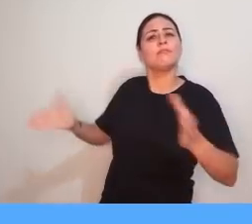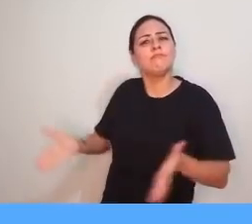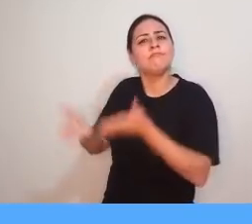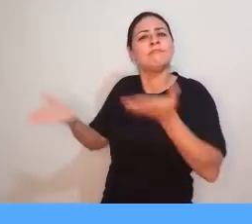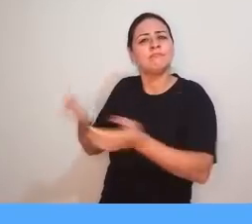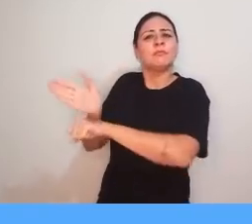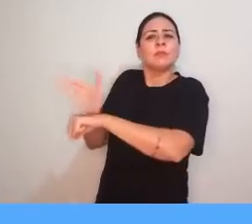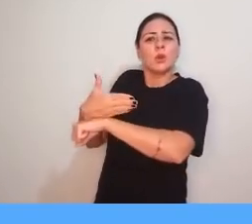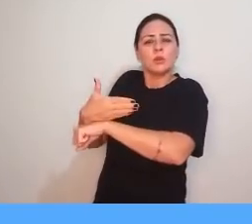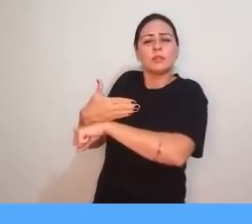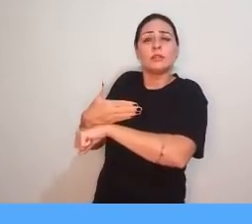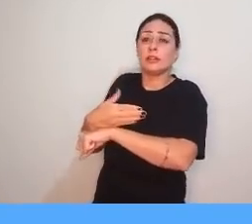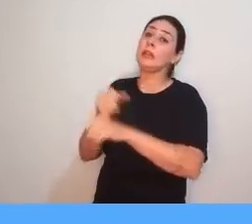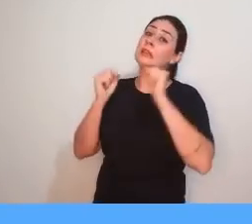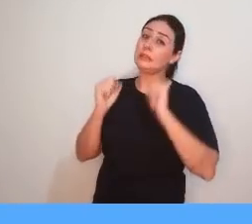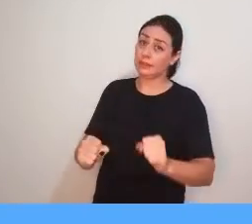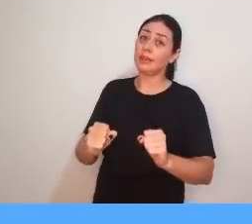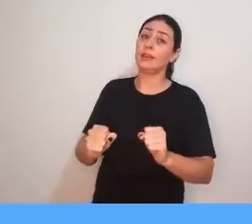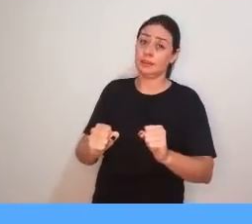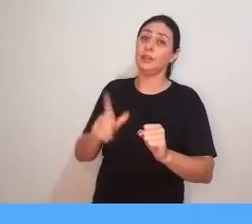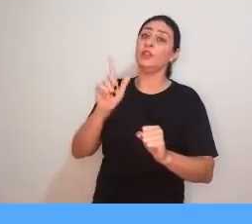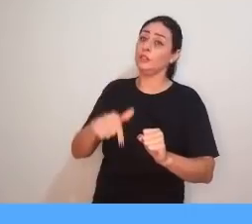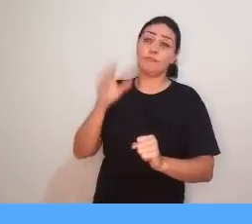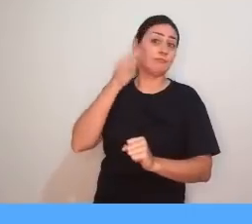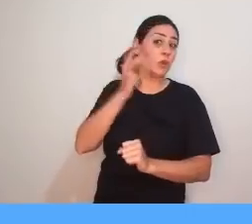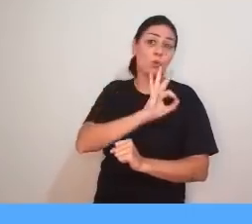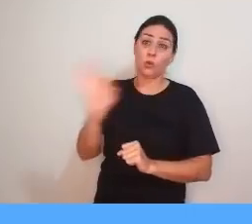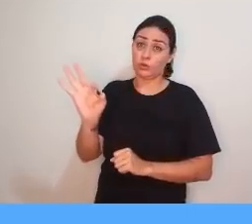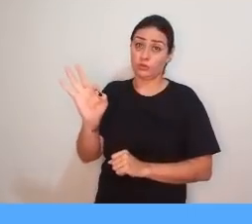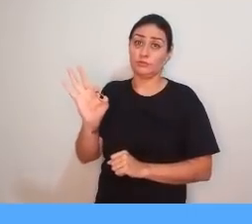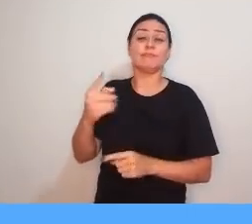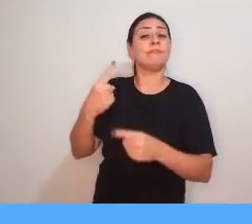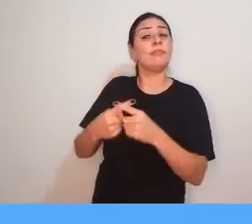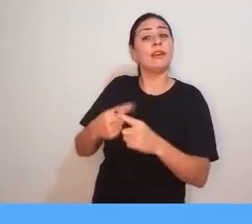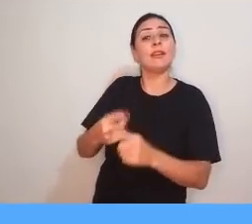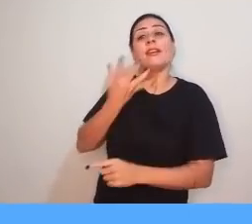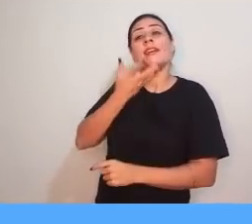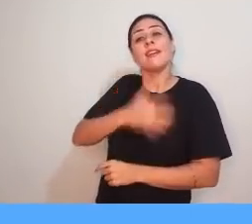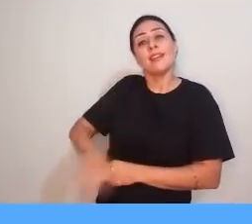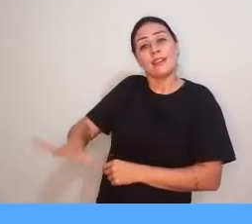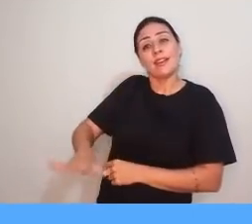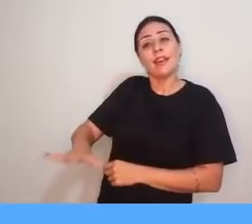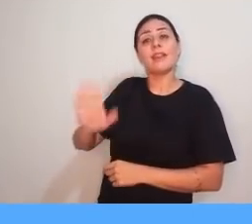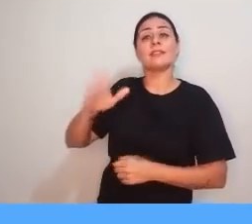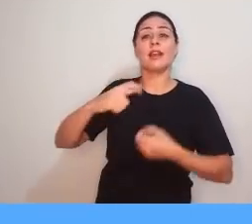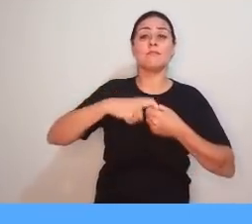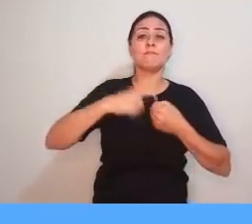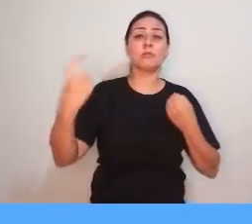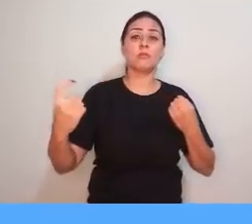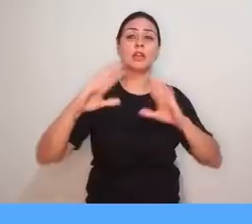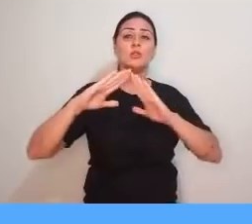já vai ter um ganho enorme. Porque essa criança que está fora dos cuidados, né, de um